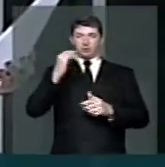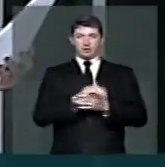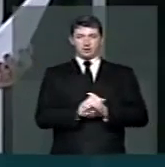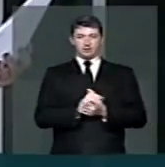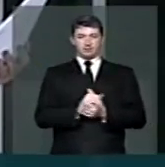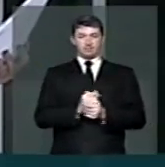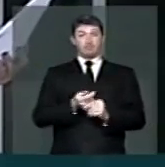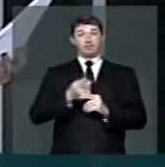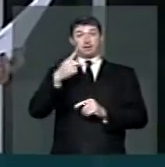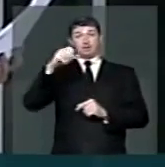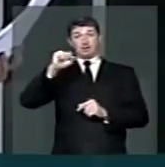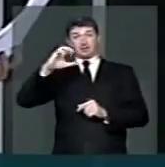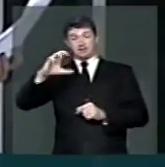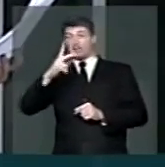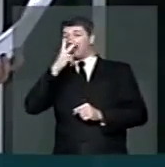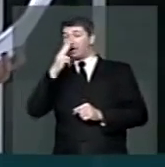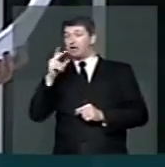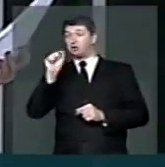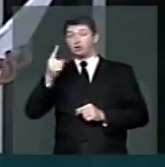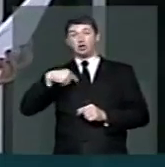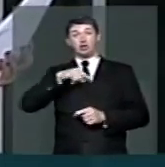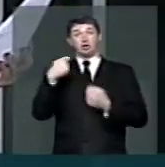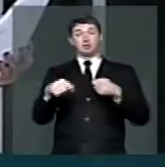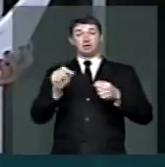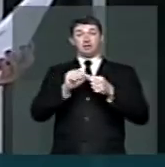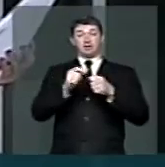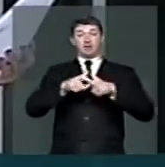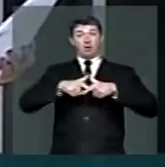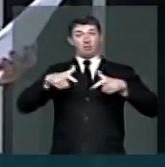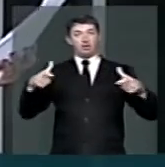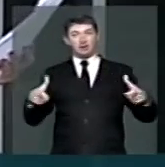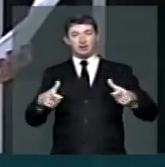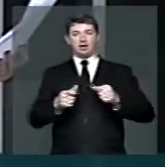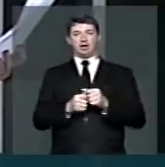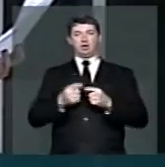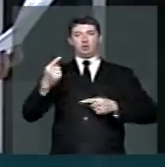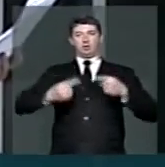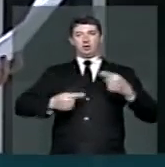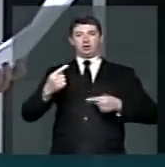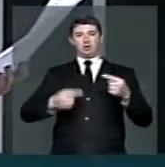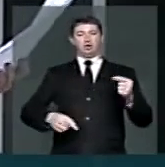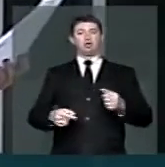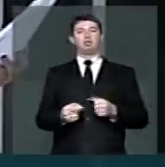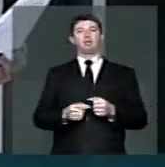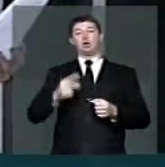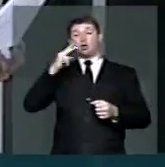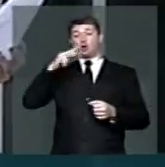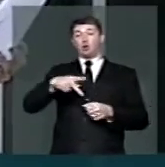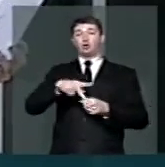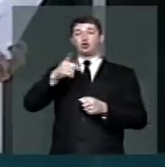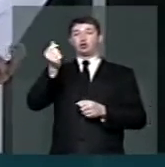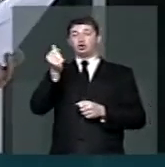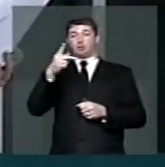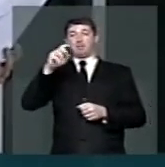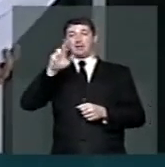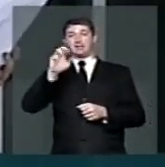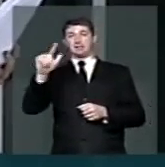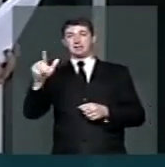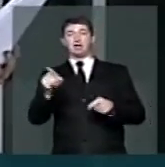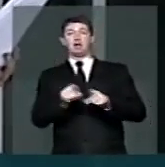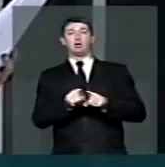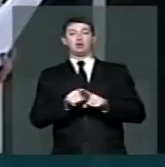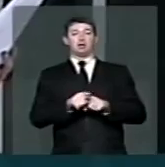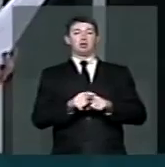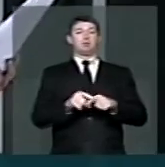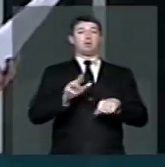O PSC entende que precisamos ampliar, o debate sobre os óditos do pré-sal e determinar que o programa mais médico do